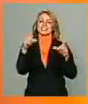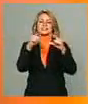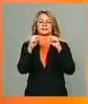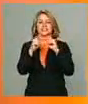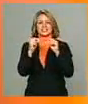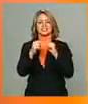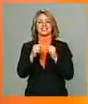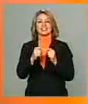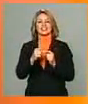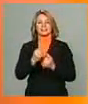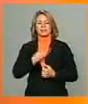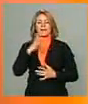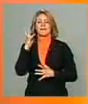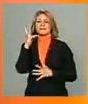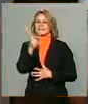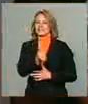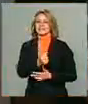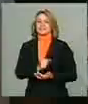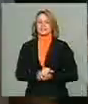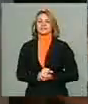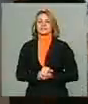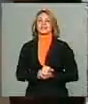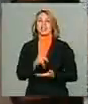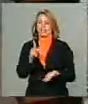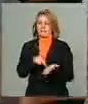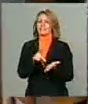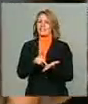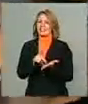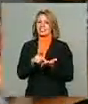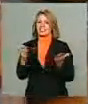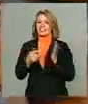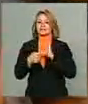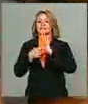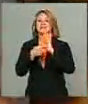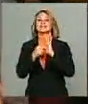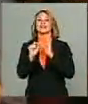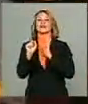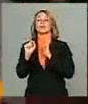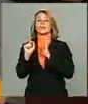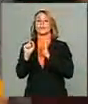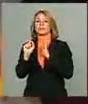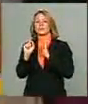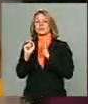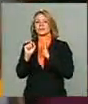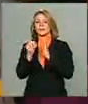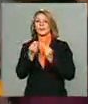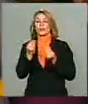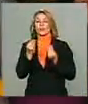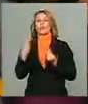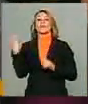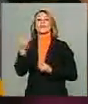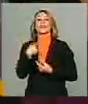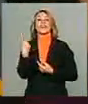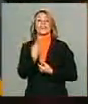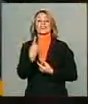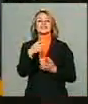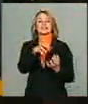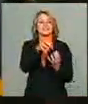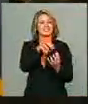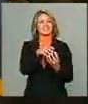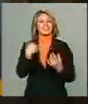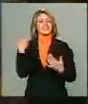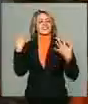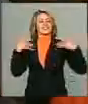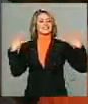estar uma maravilha não é professor pois é agora eu vou mostrar para vocês como é que nós da Tera idade